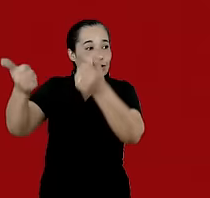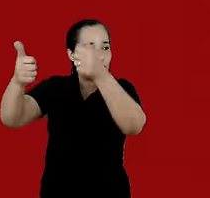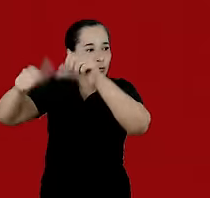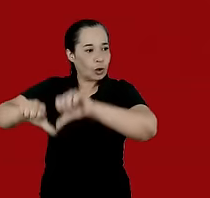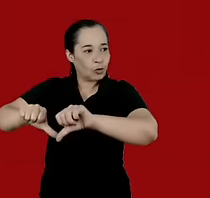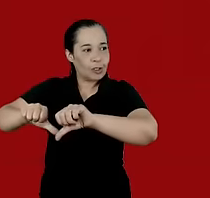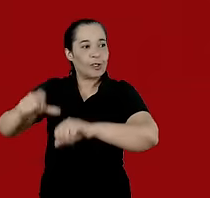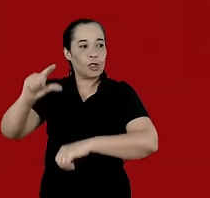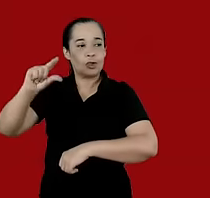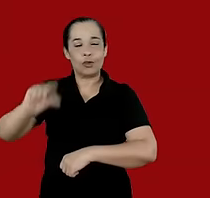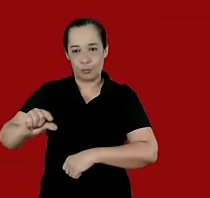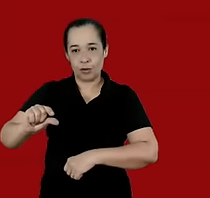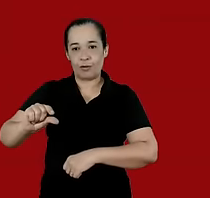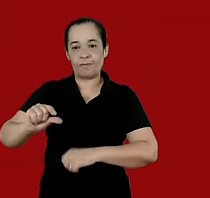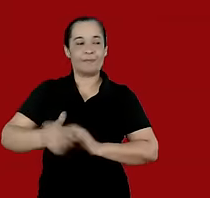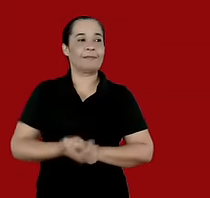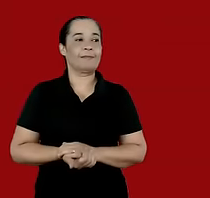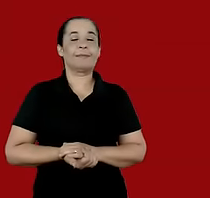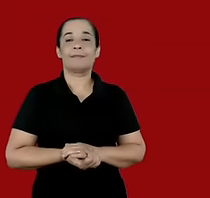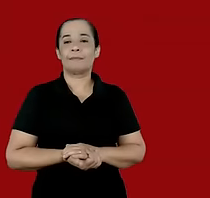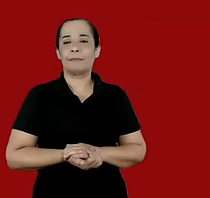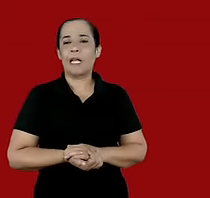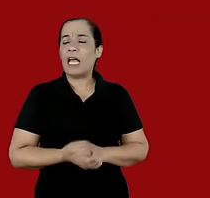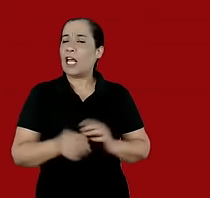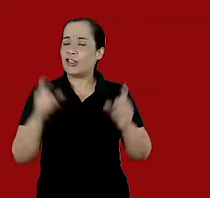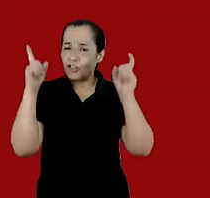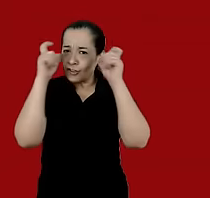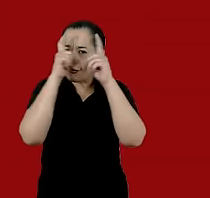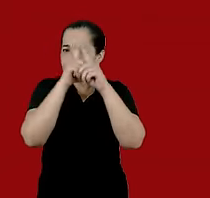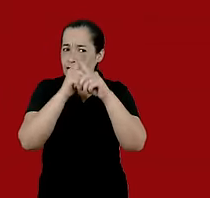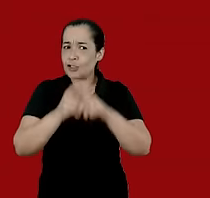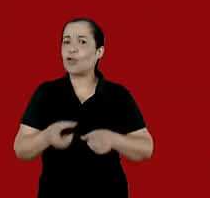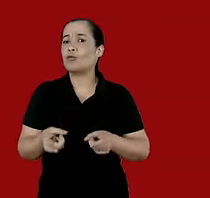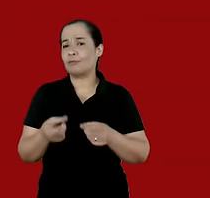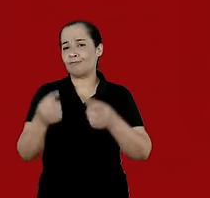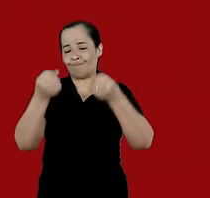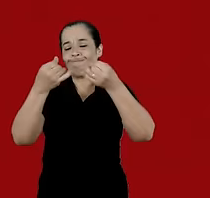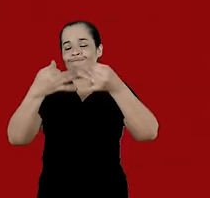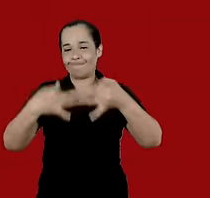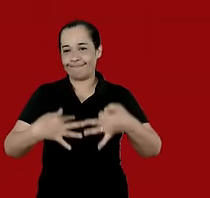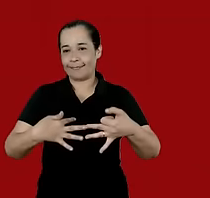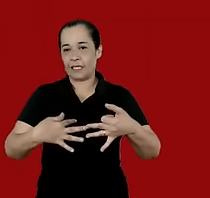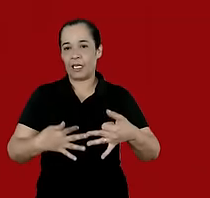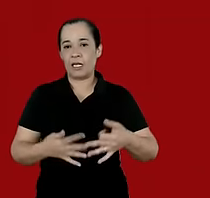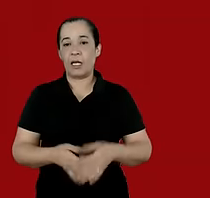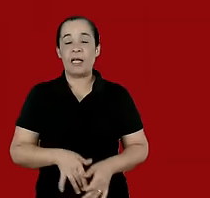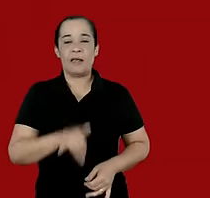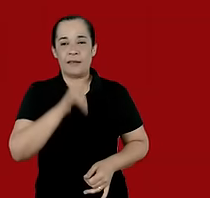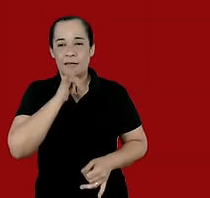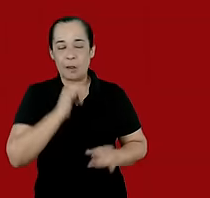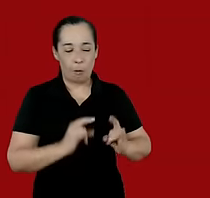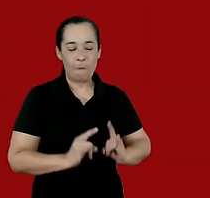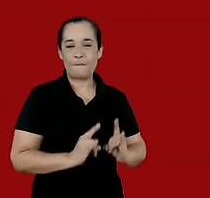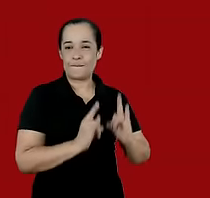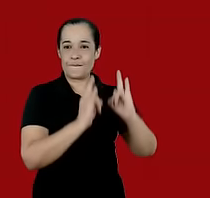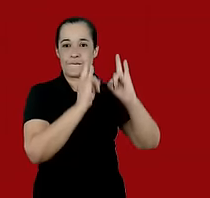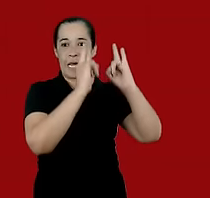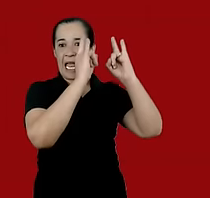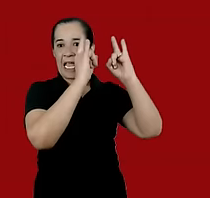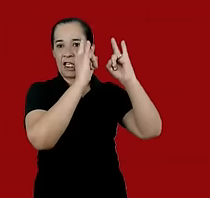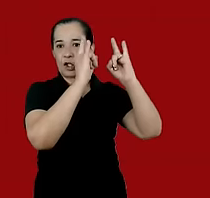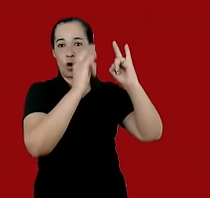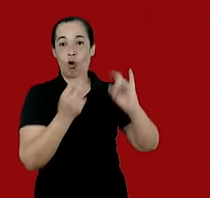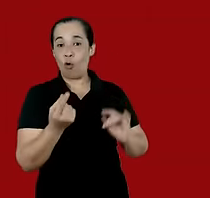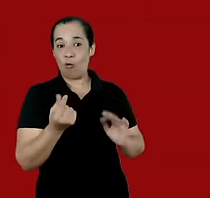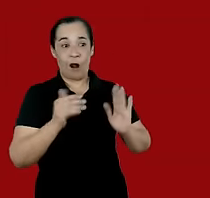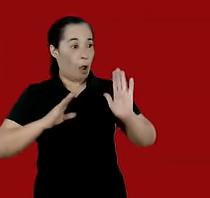né Muito difícil às vezes explicar né quando a gente olha por exemplo o preço o spread de mortgage né que subiu tá muito cima muito acima inclusive